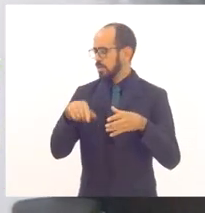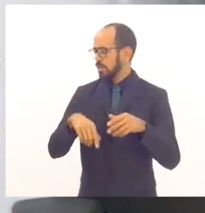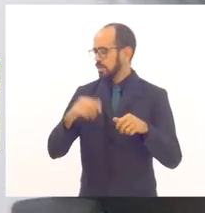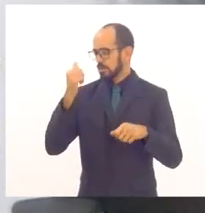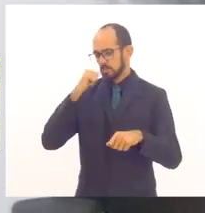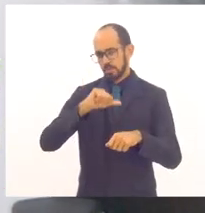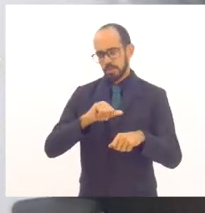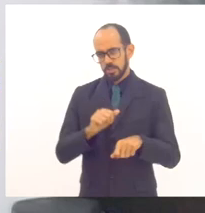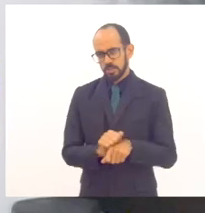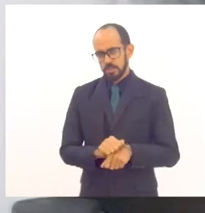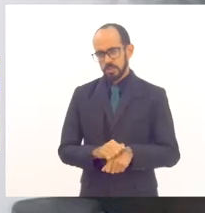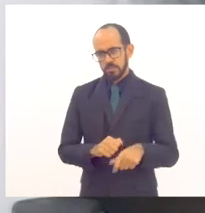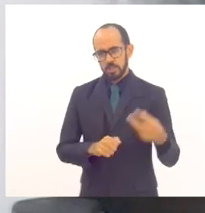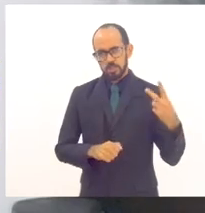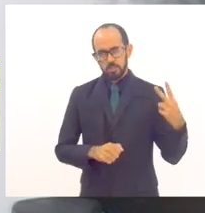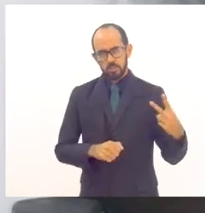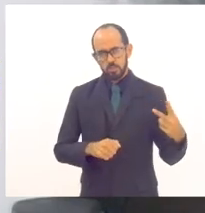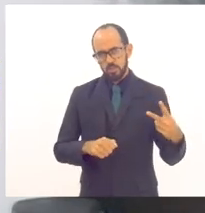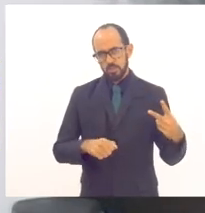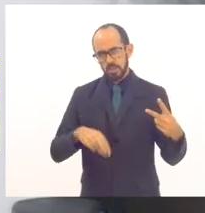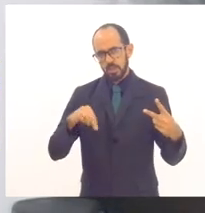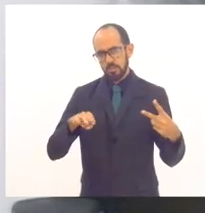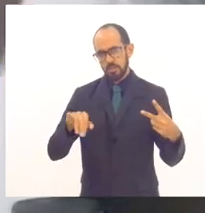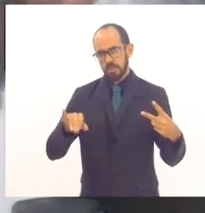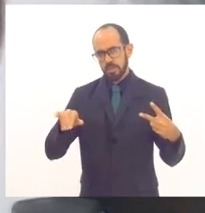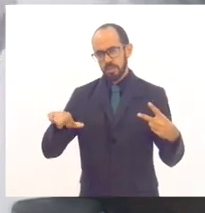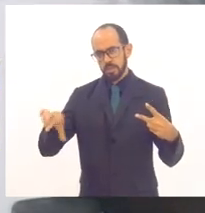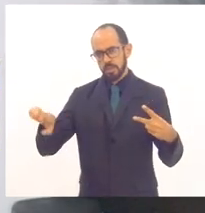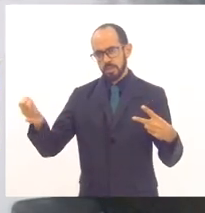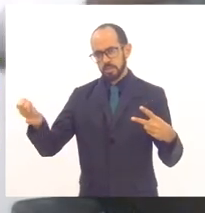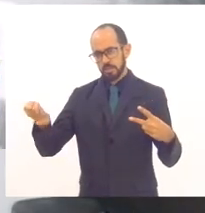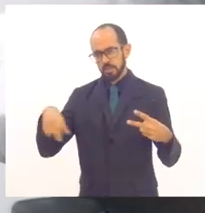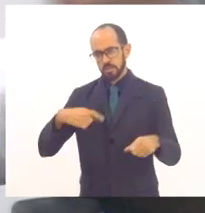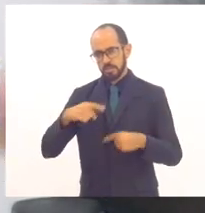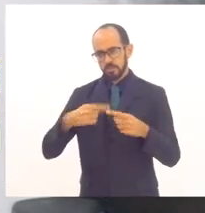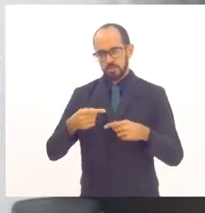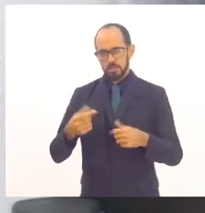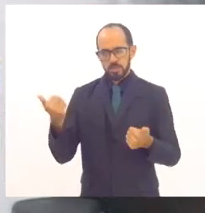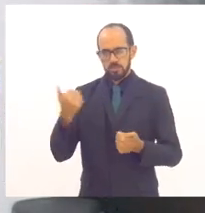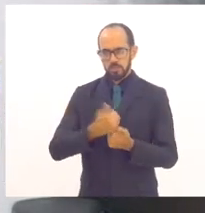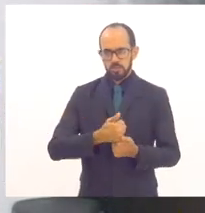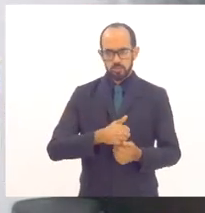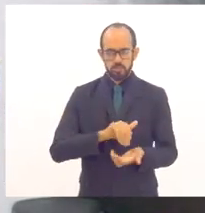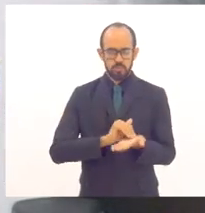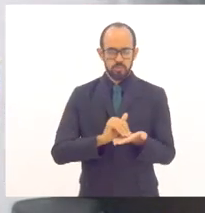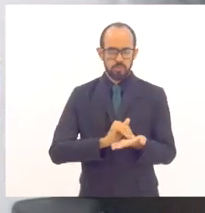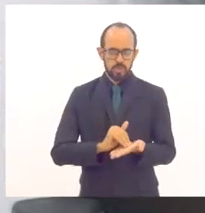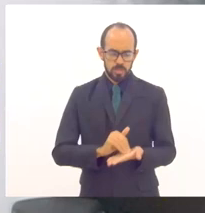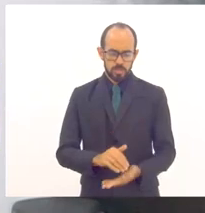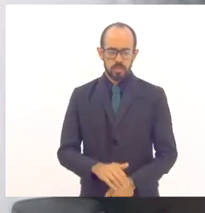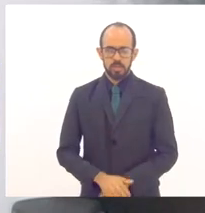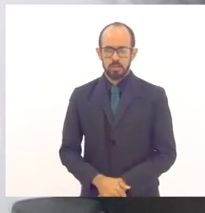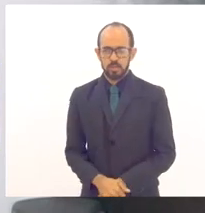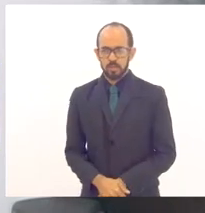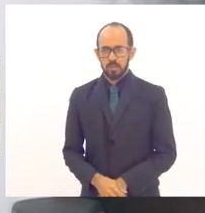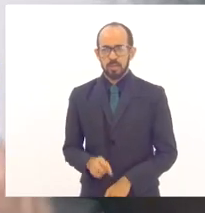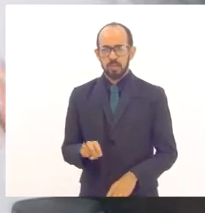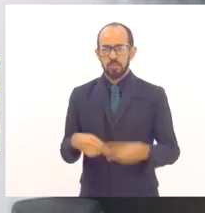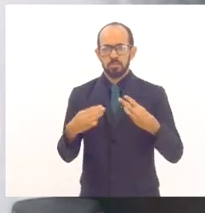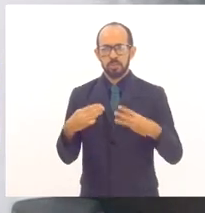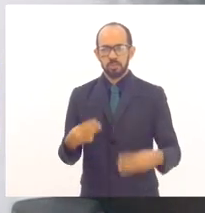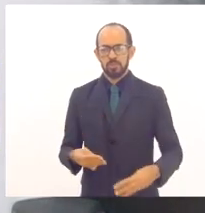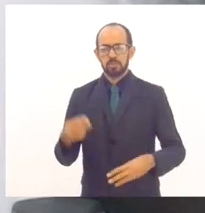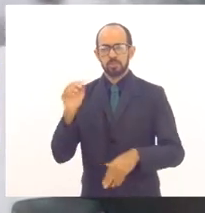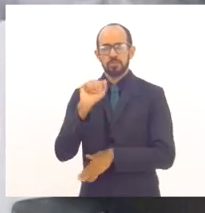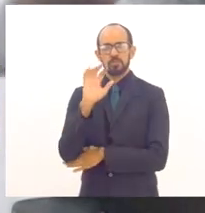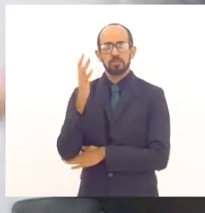minha número 2 era Marilene Ramos. Eu saí, indiquei, ela ficou sendo secretária estadual do Ambiente. Eu fui ministro do